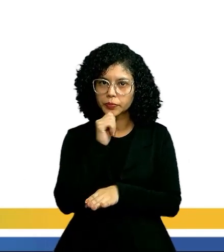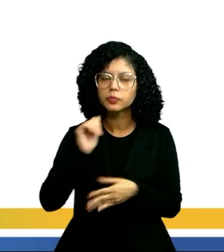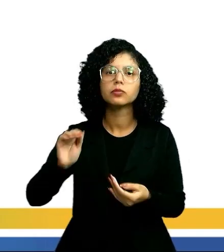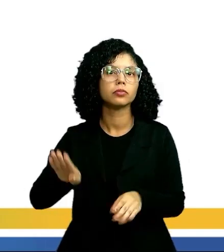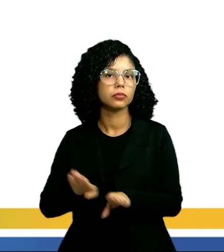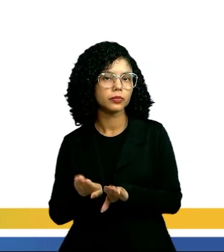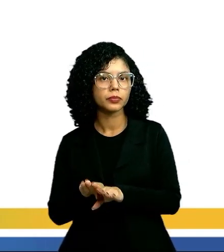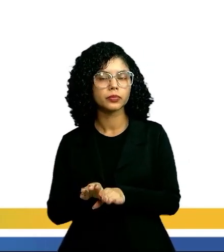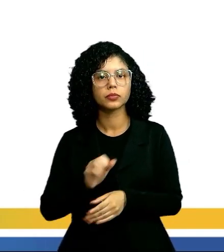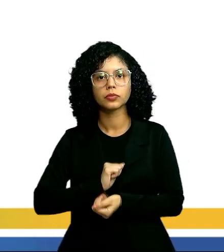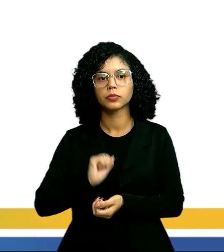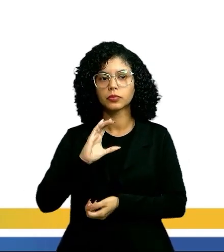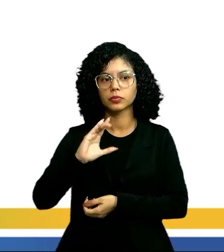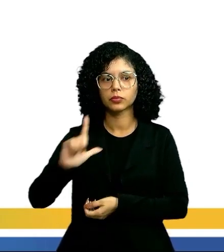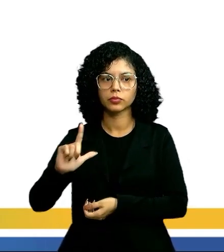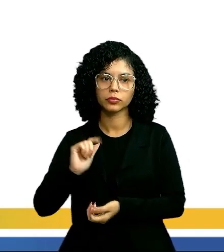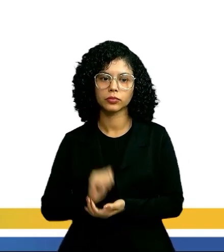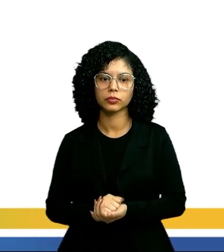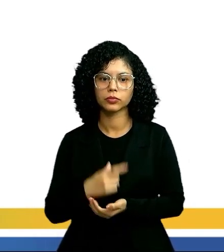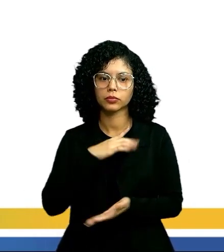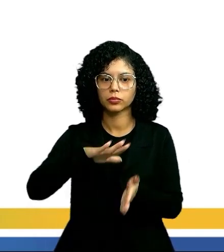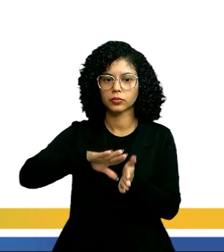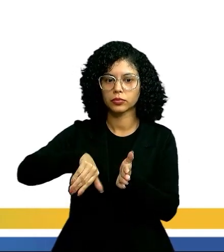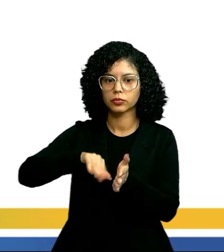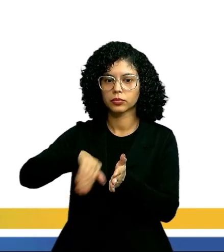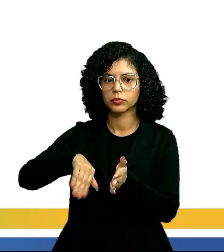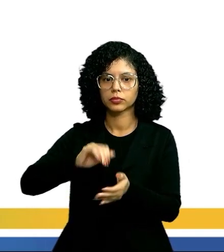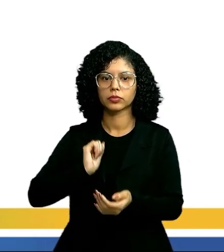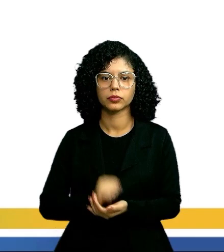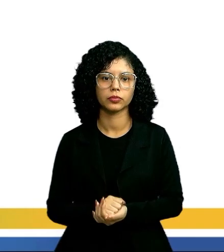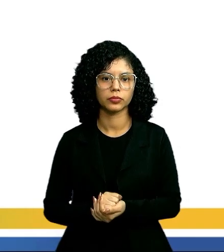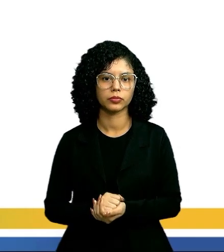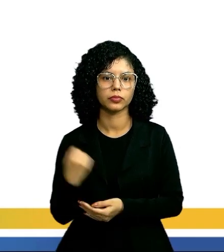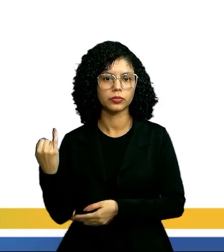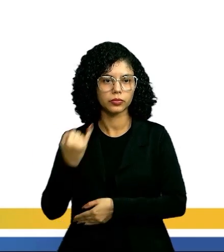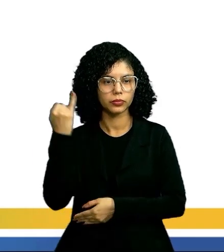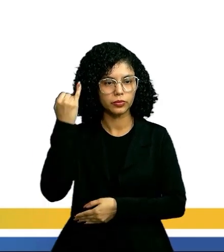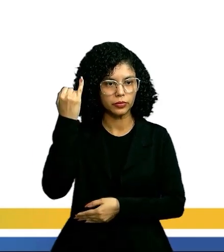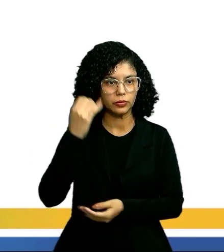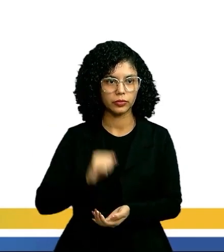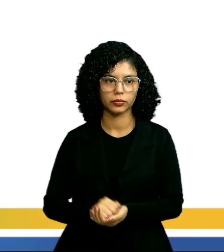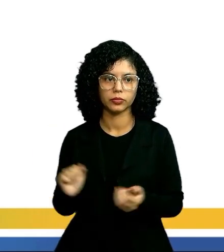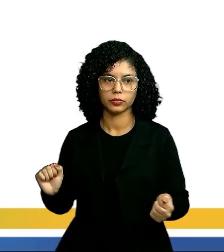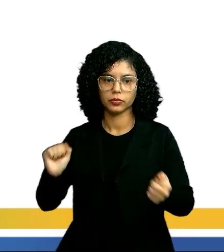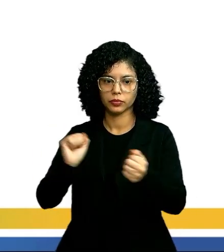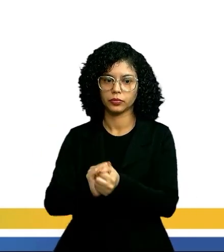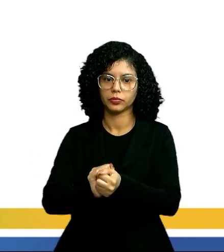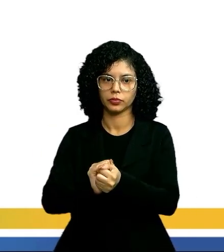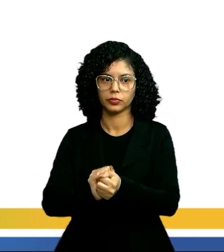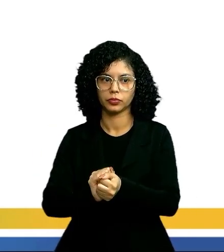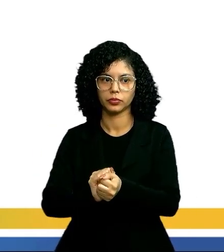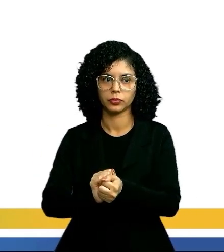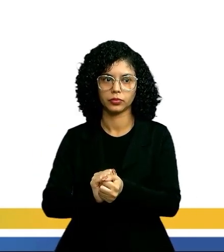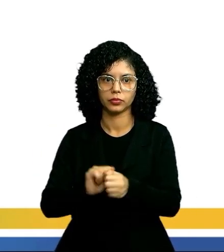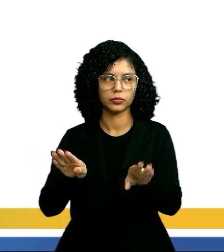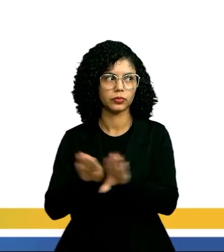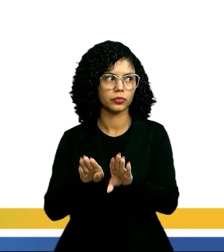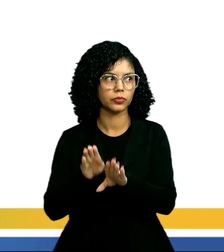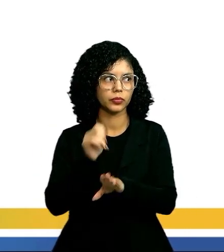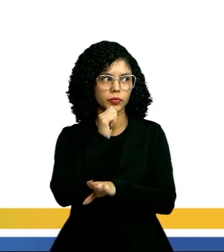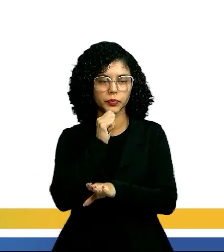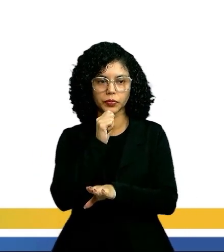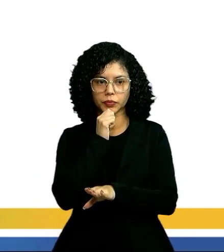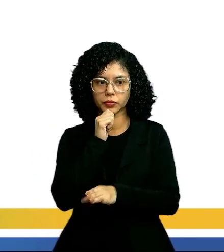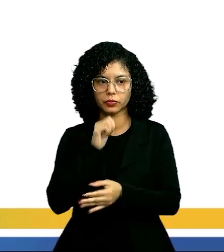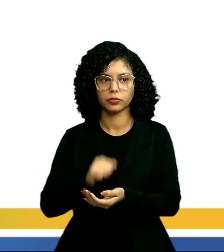E o cloro, ele foi retirado da molécula principal, se juntando com o zinco. Então, está